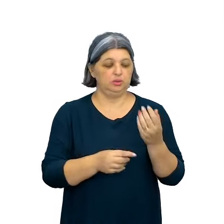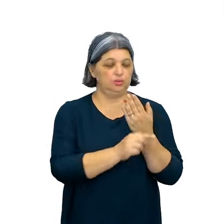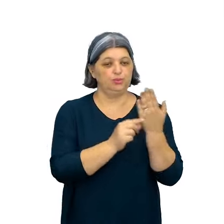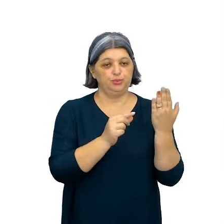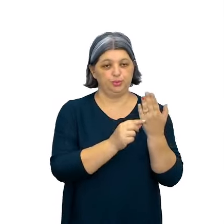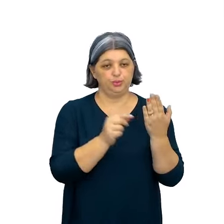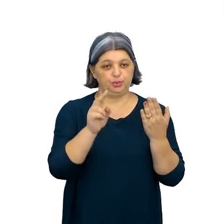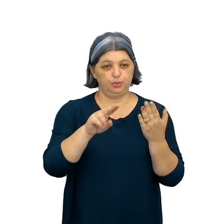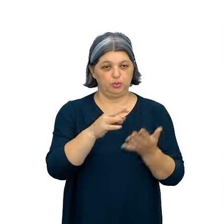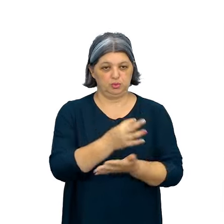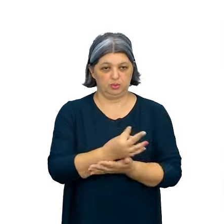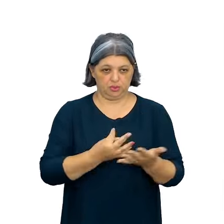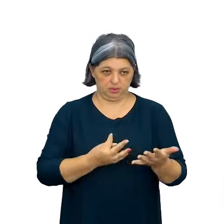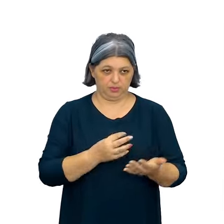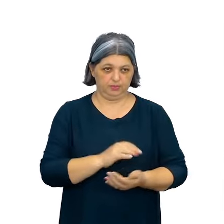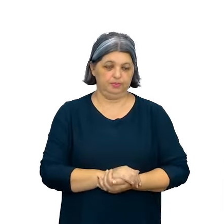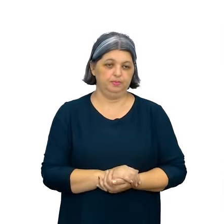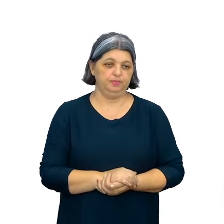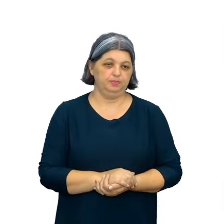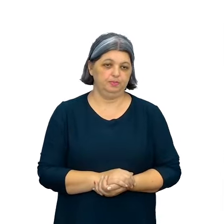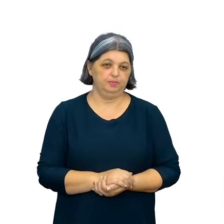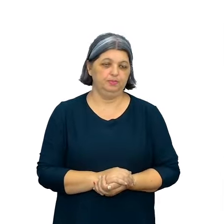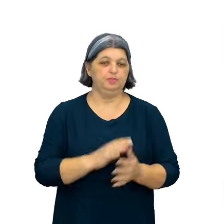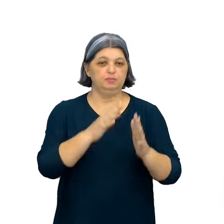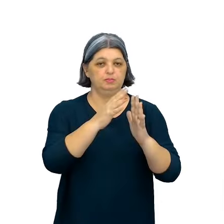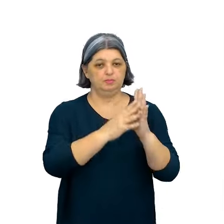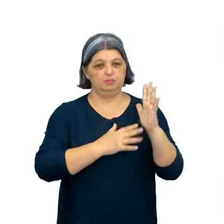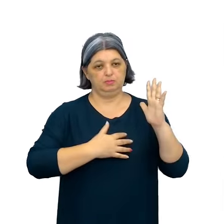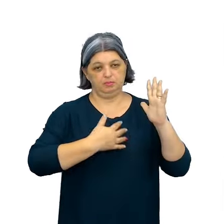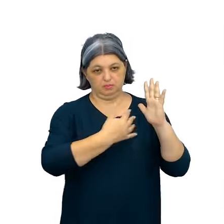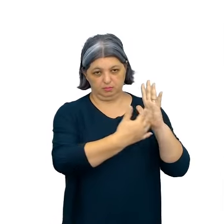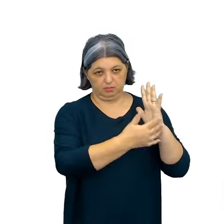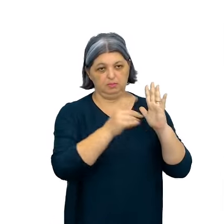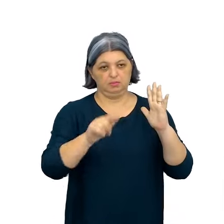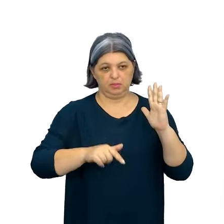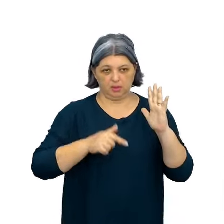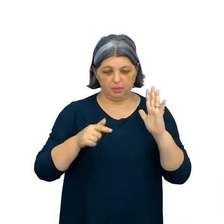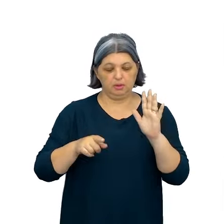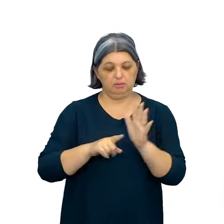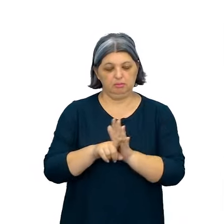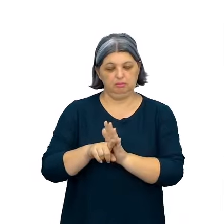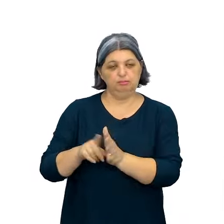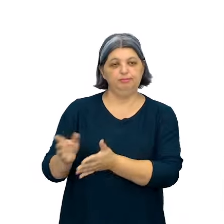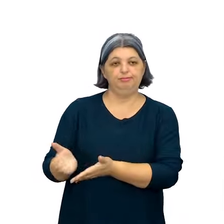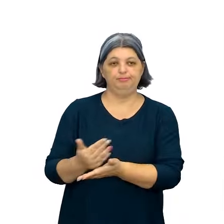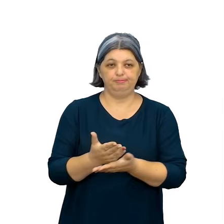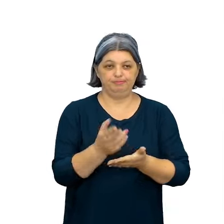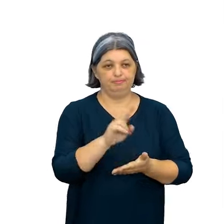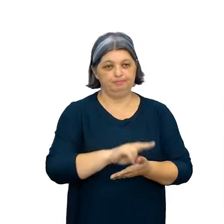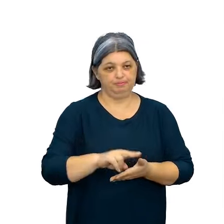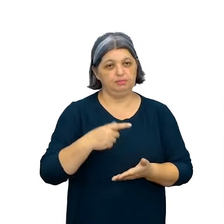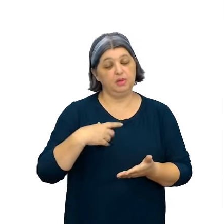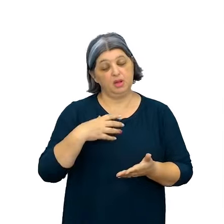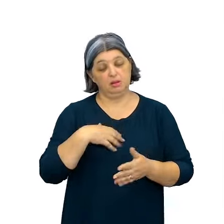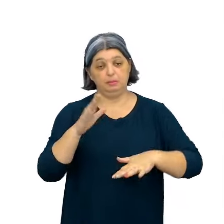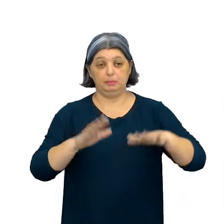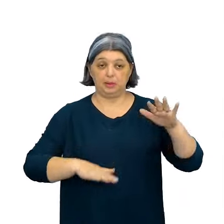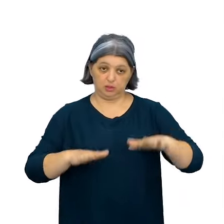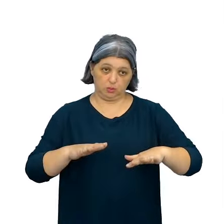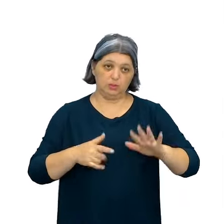no texto, tá? Então, o quadro para o trabalho com coleta de evidências através de rubricas seria mais ou menos isso,